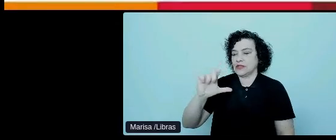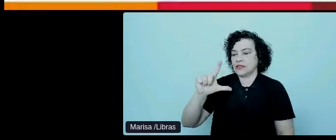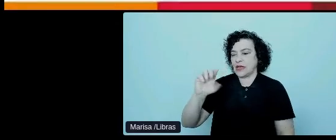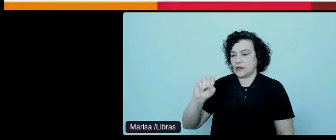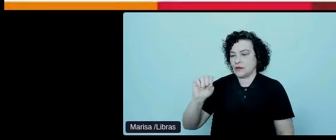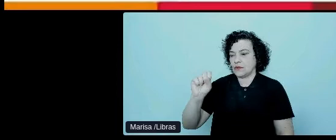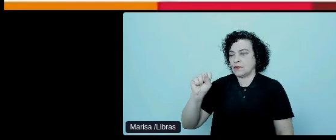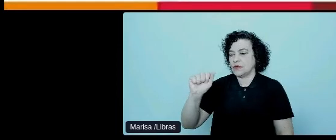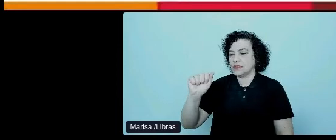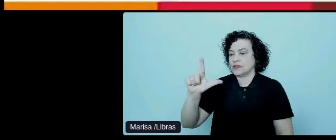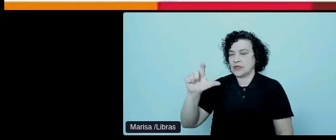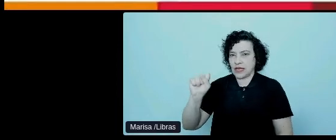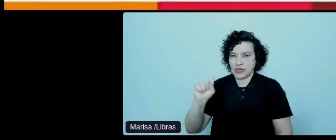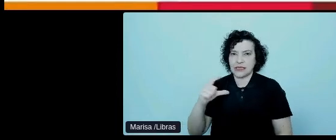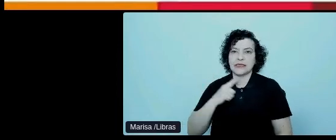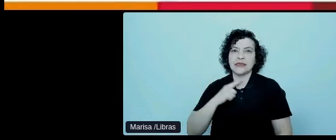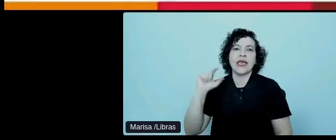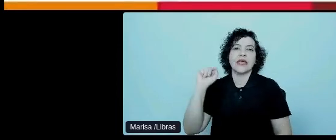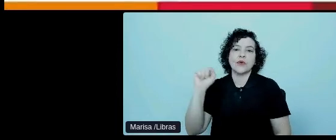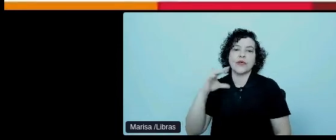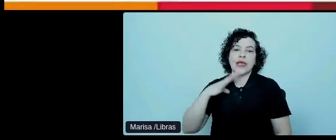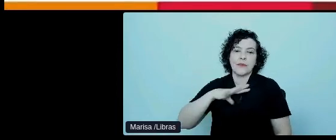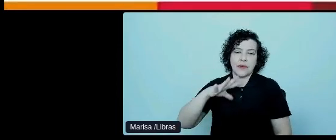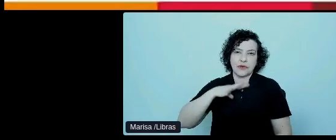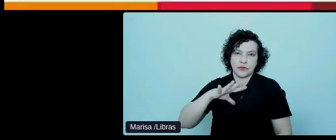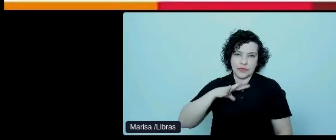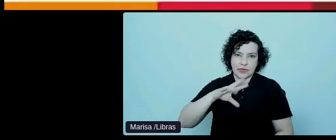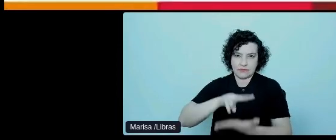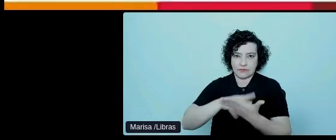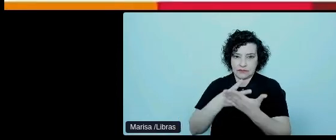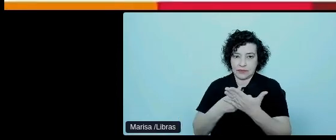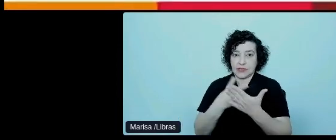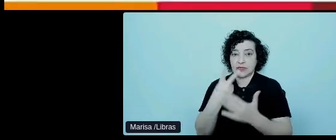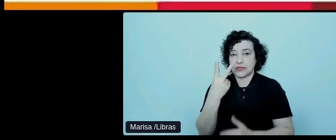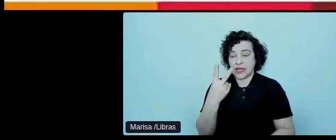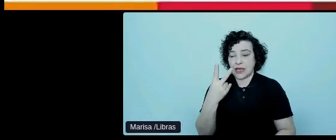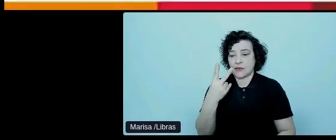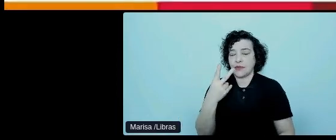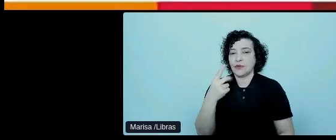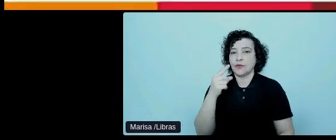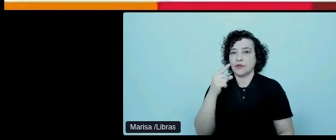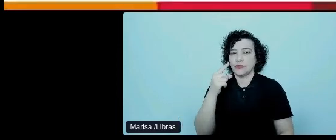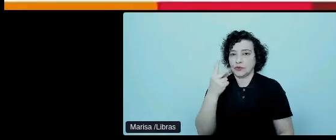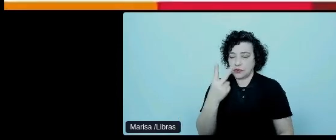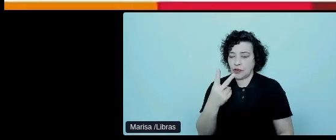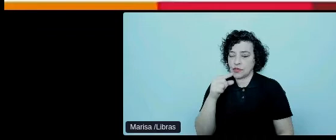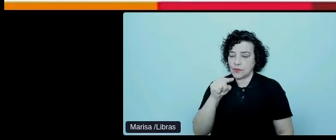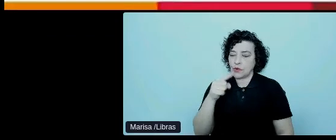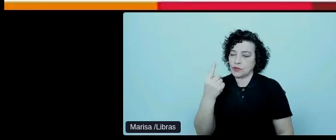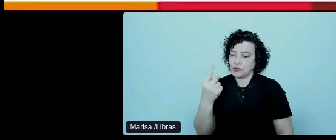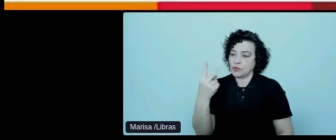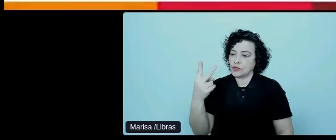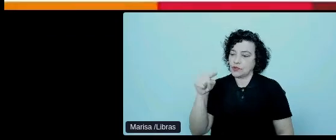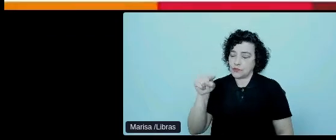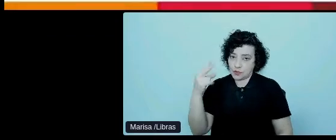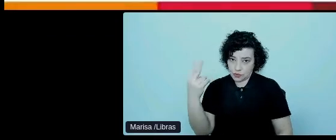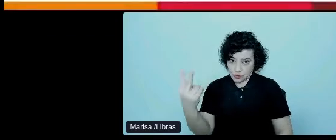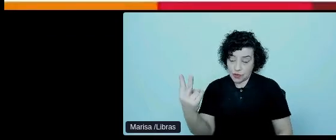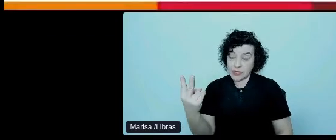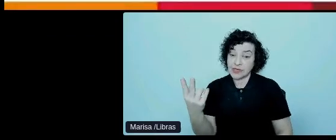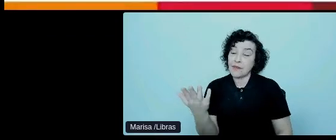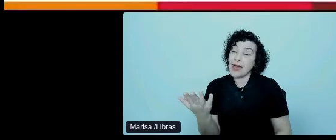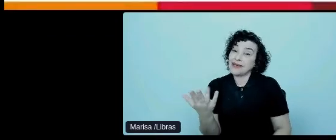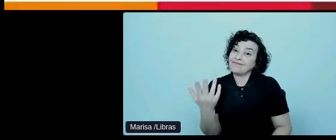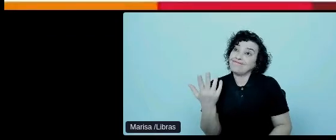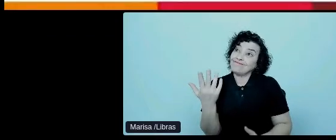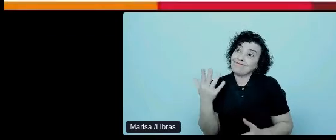cards e em português a WCAG 2.1 e 2.2, mas ainda assim, se você tem